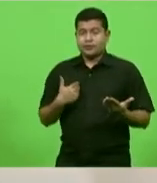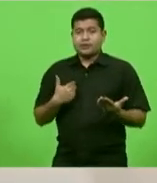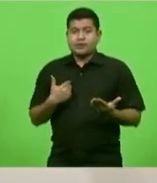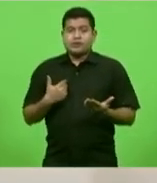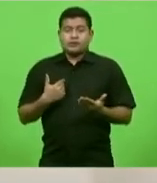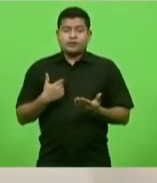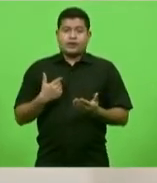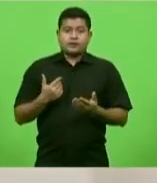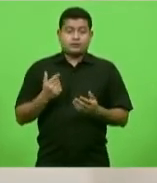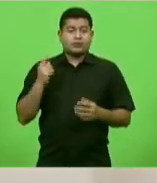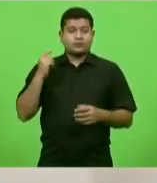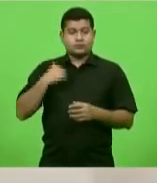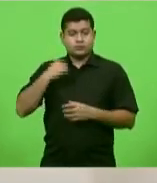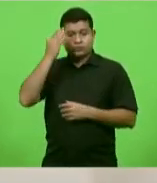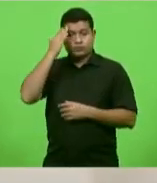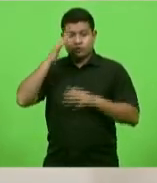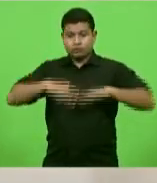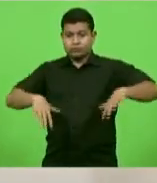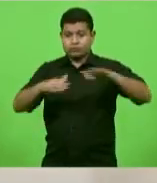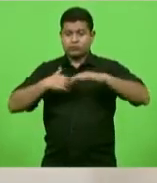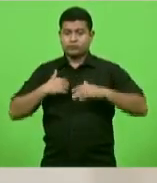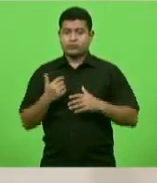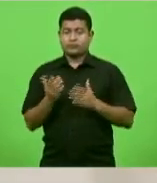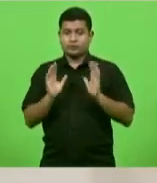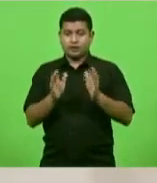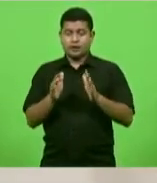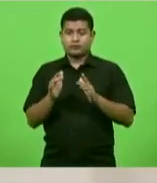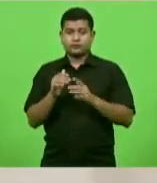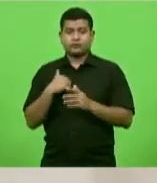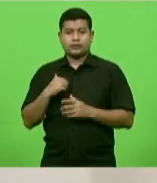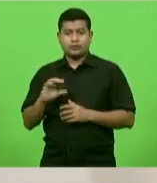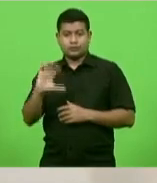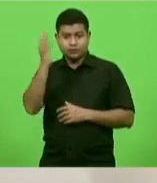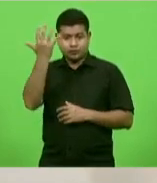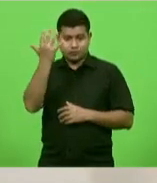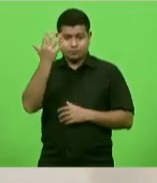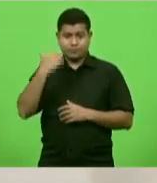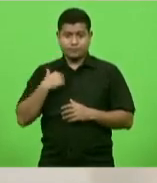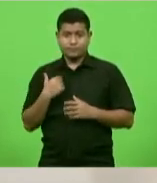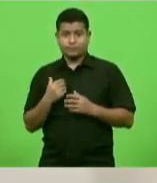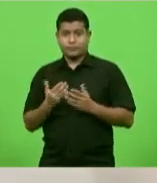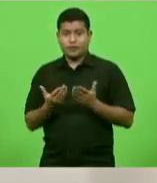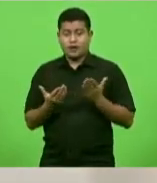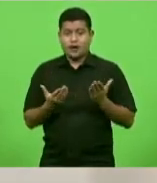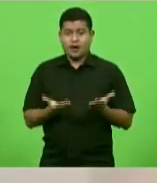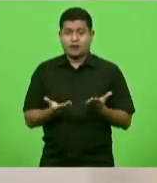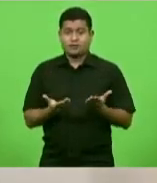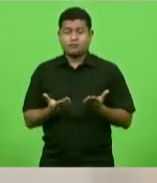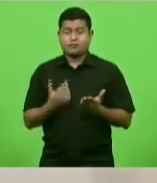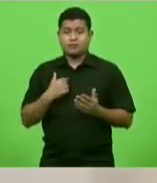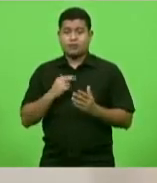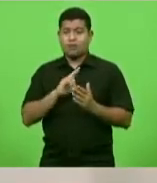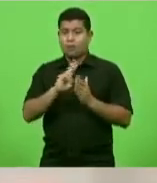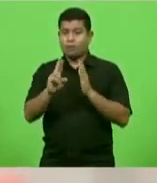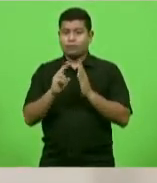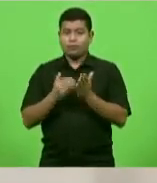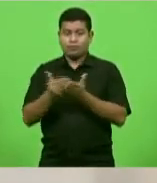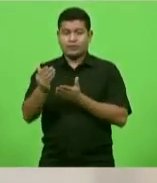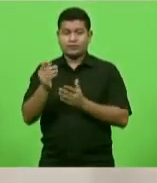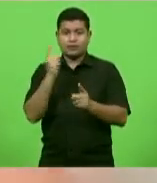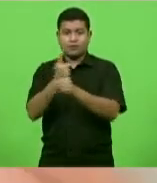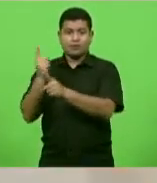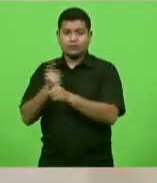dos respiradores, o intuito de todas as forças estatais fora dar nome aos bois, ou